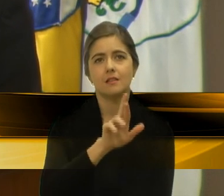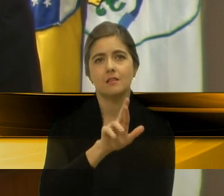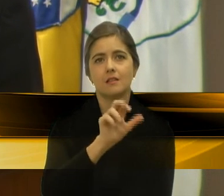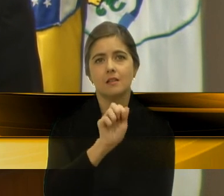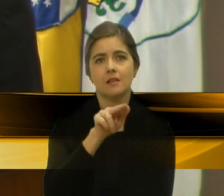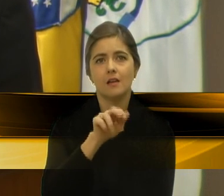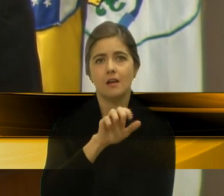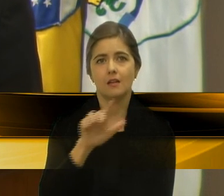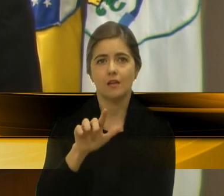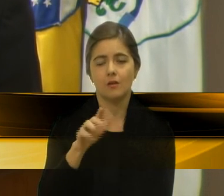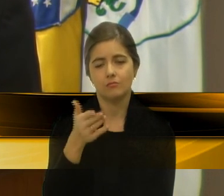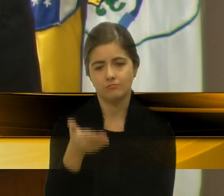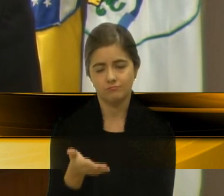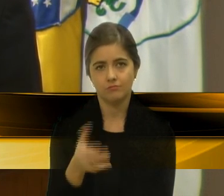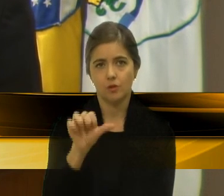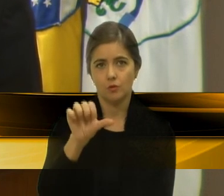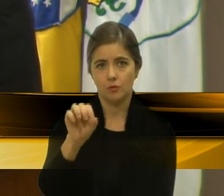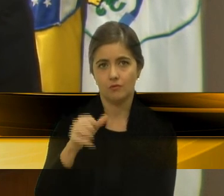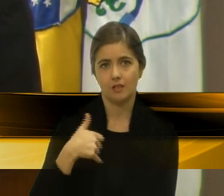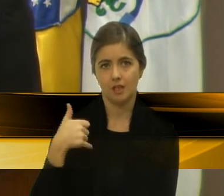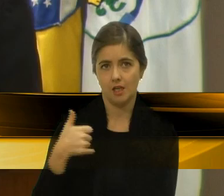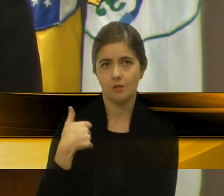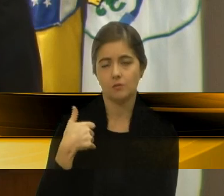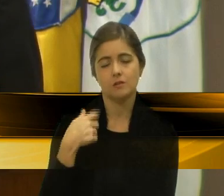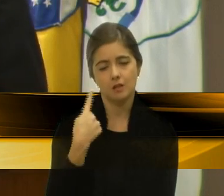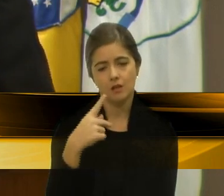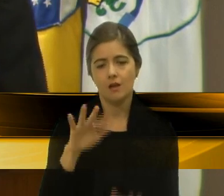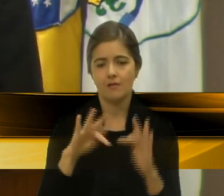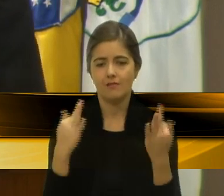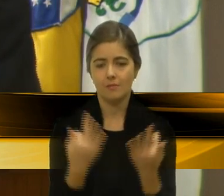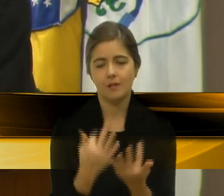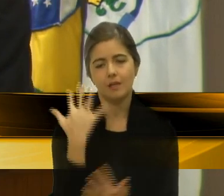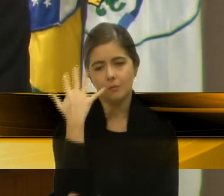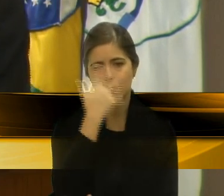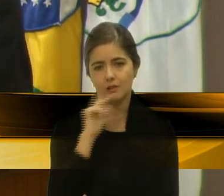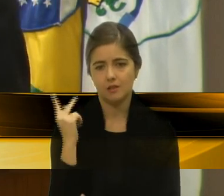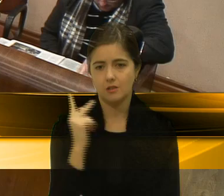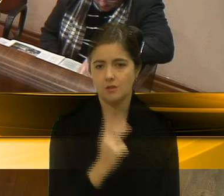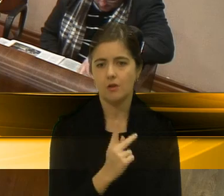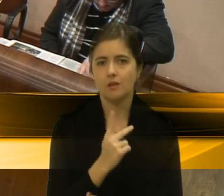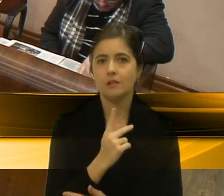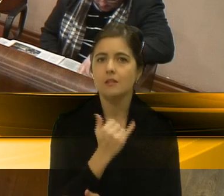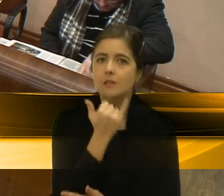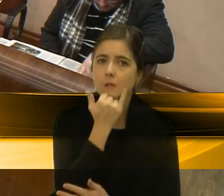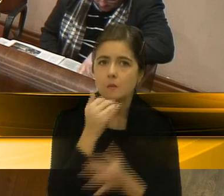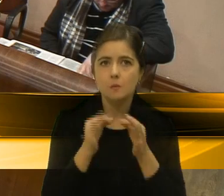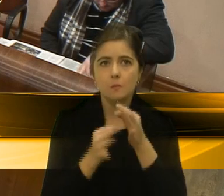família, que fazem parte dessa bonita história. Obrigado, senhor presidente, e desculpe me alongar.